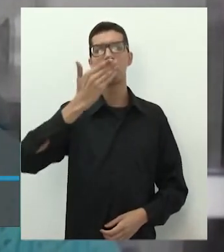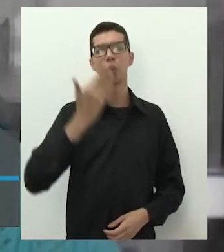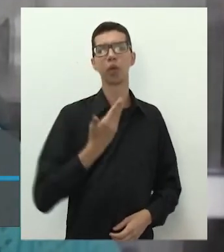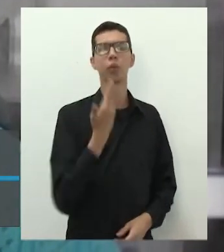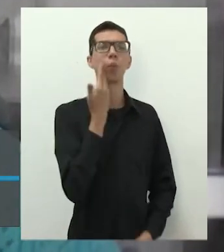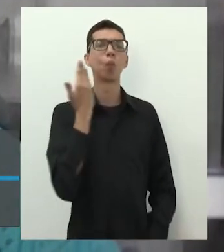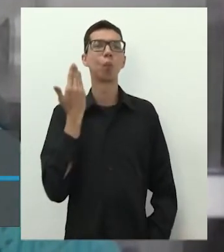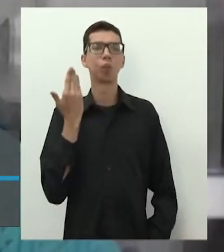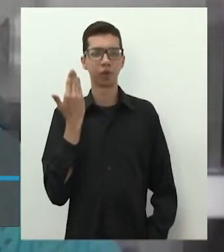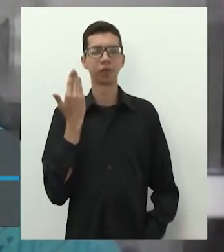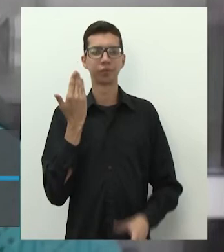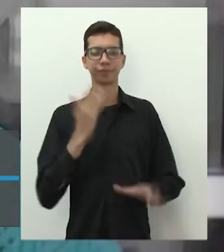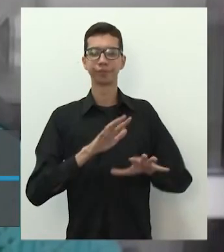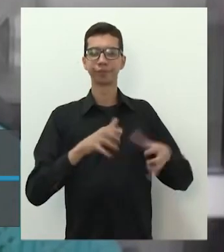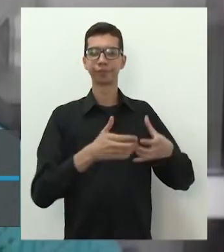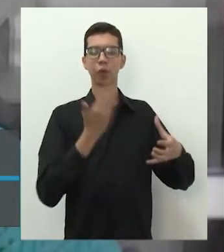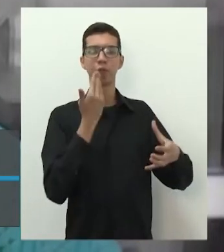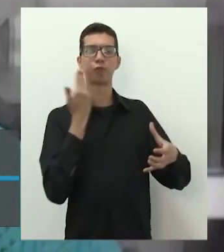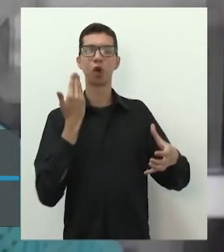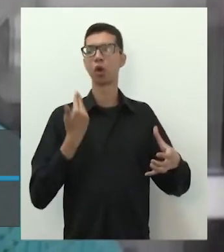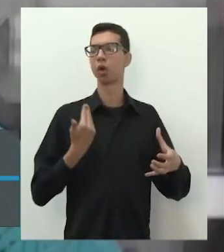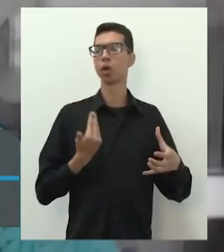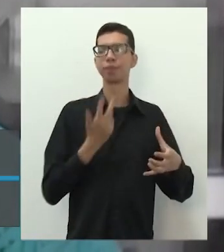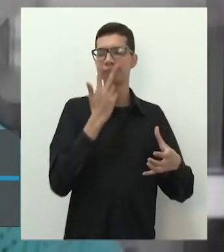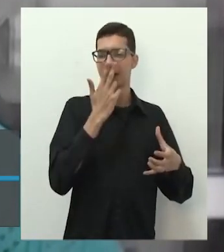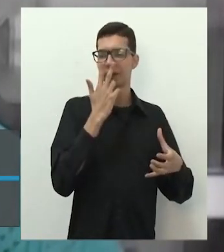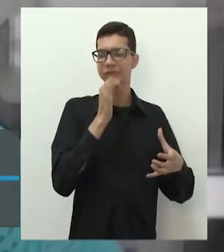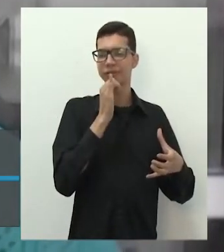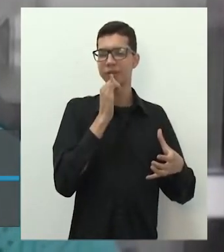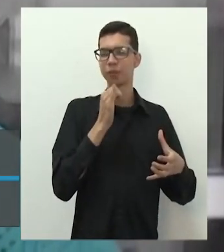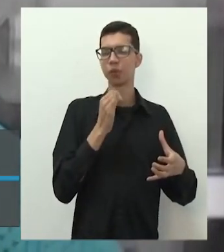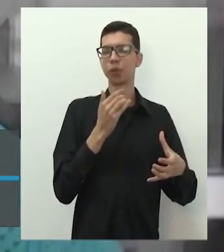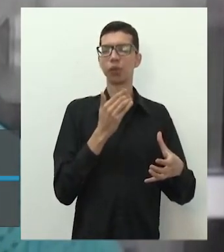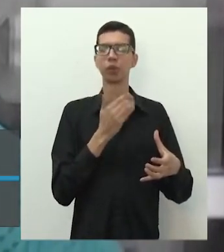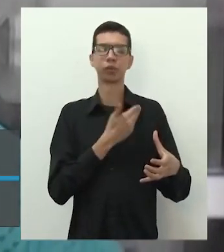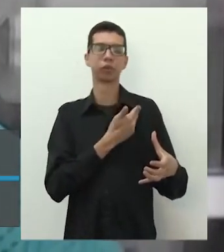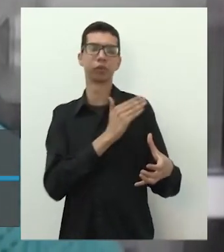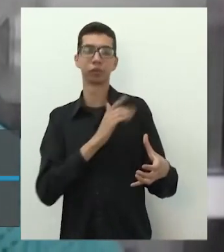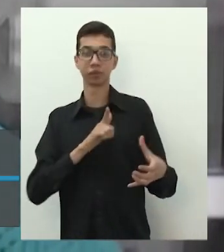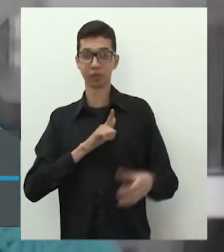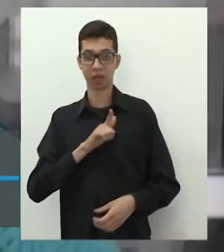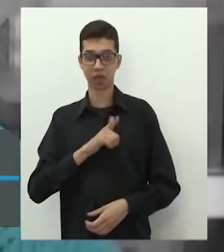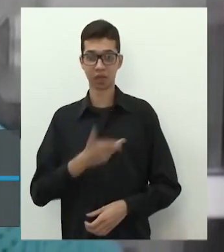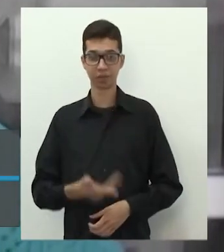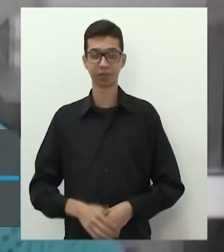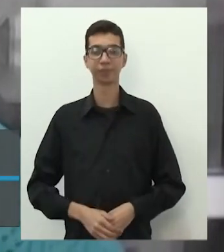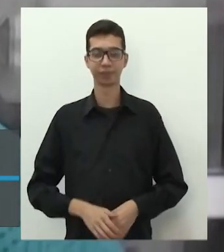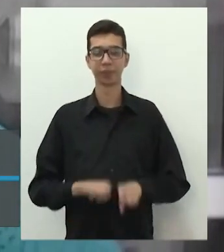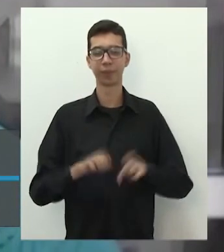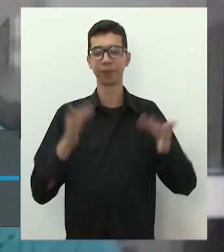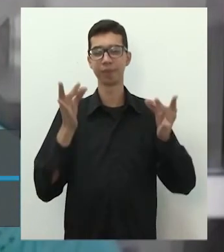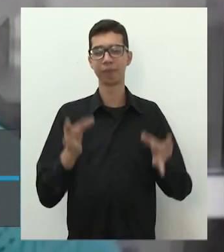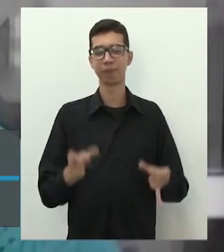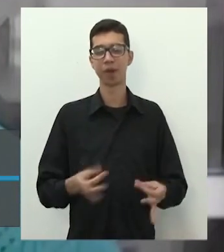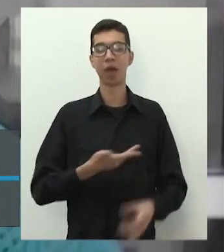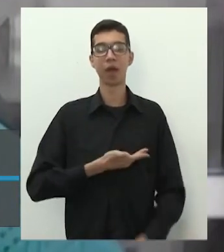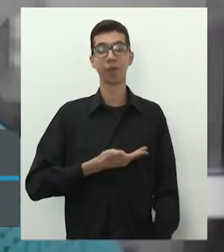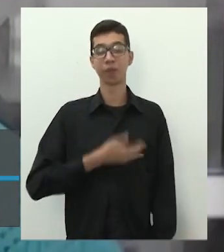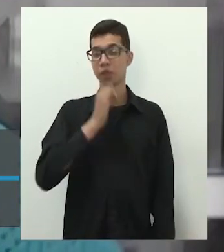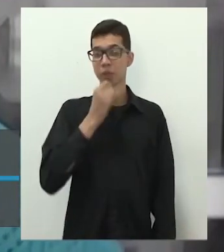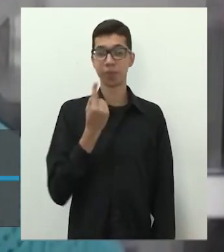amando, que o tema é complexo, mas é importante, né? E a professora Dorca, né, que é uma excelente reflexão, e dá os parabéns ao senhor também pelo trabalho,